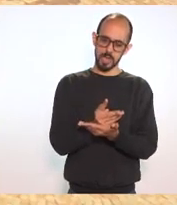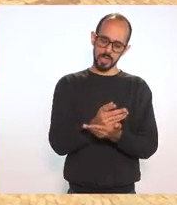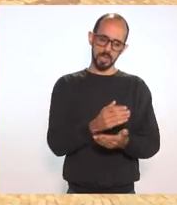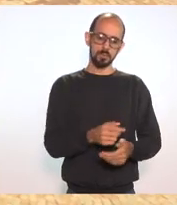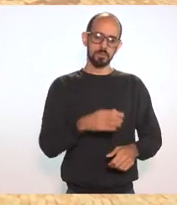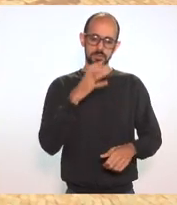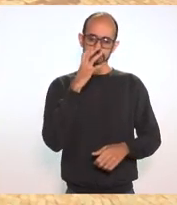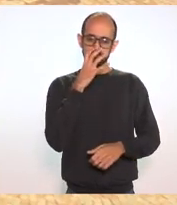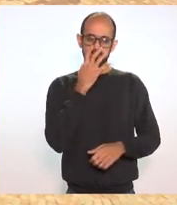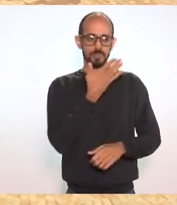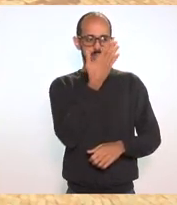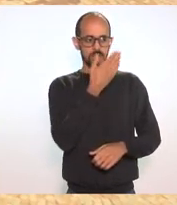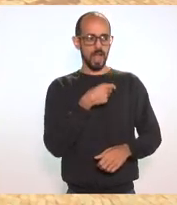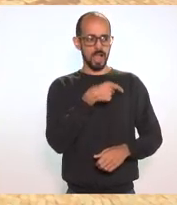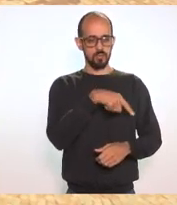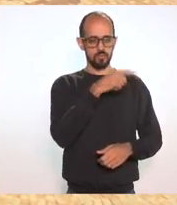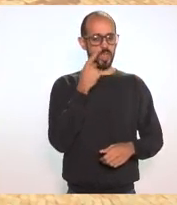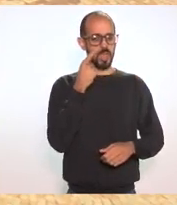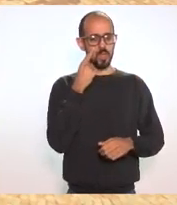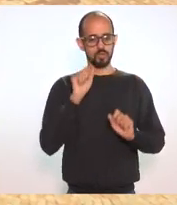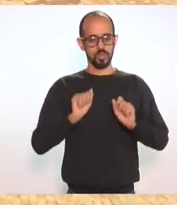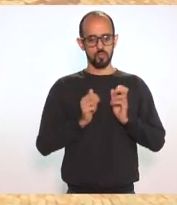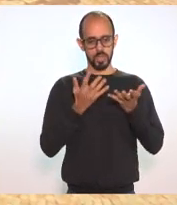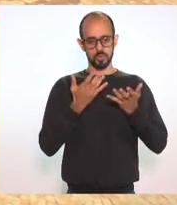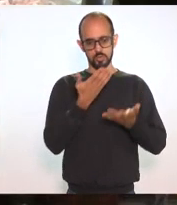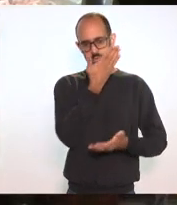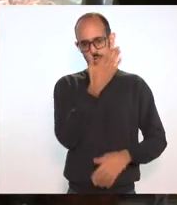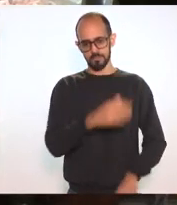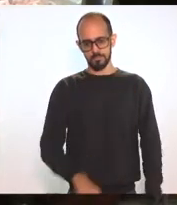lá. Tá? Muito obrigado aí, presidente.